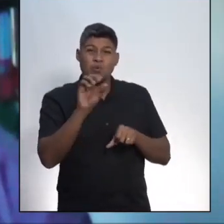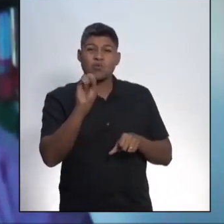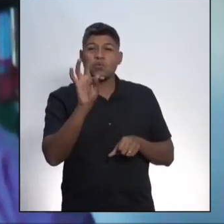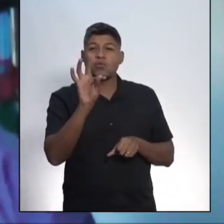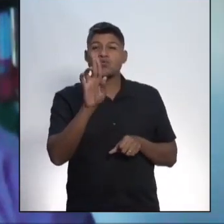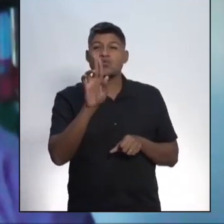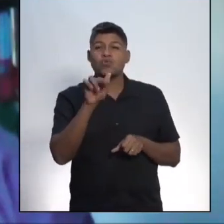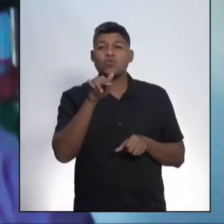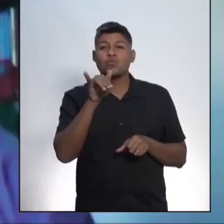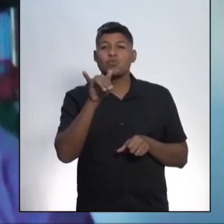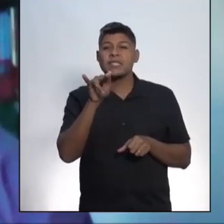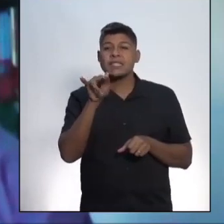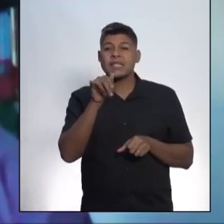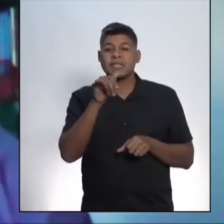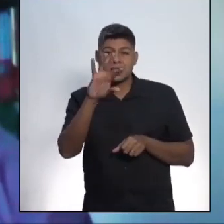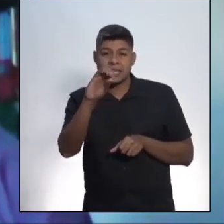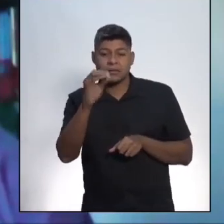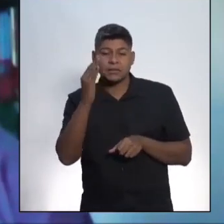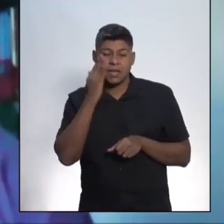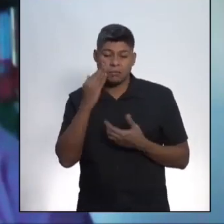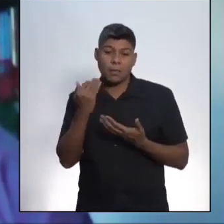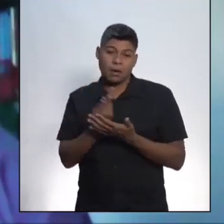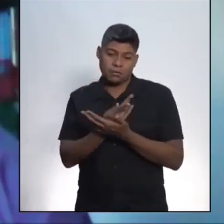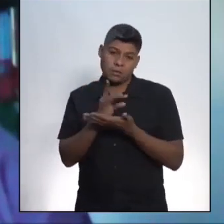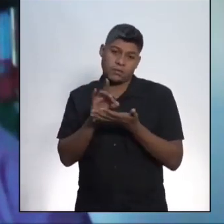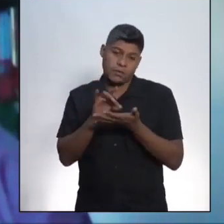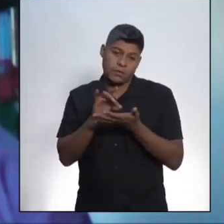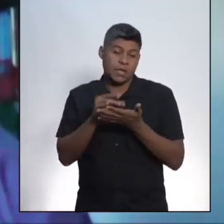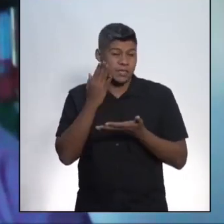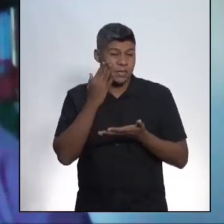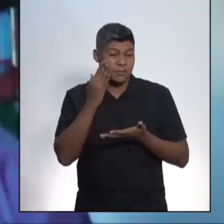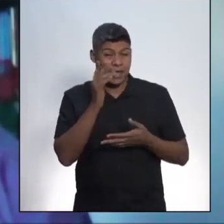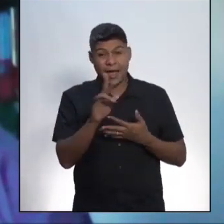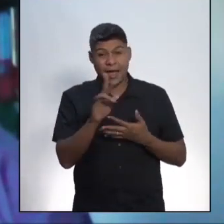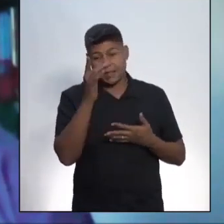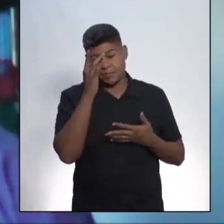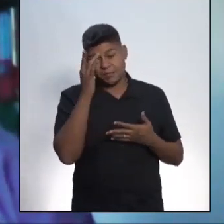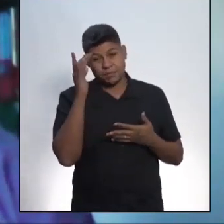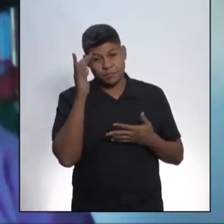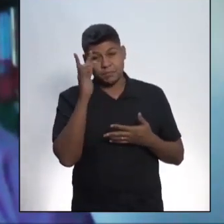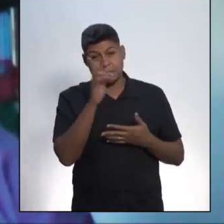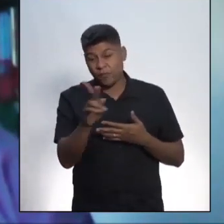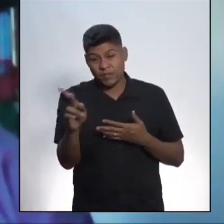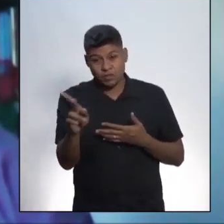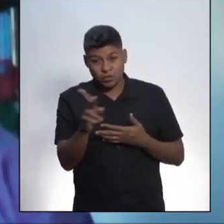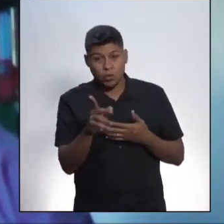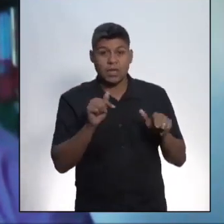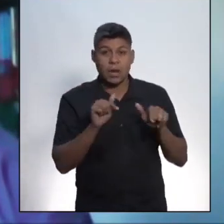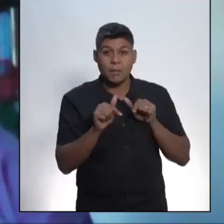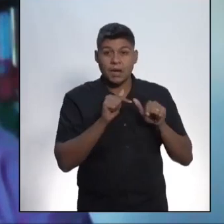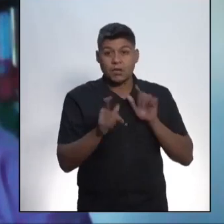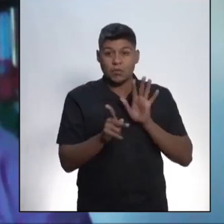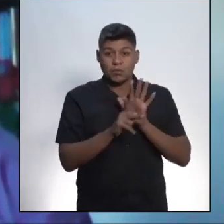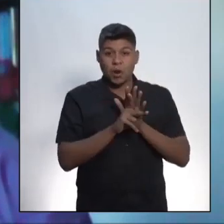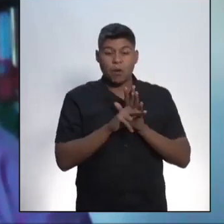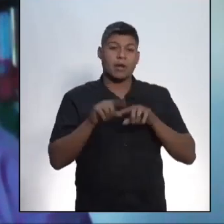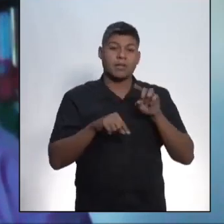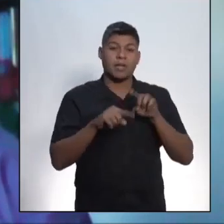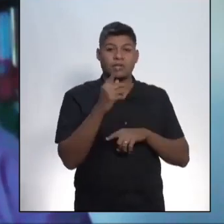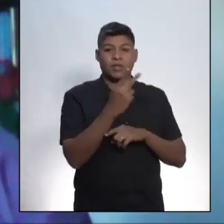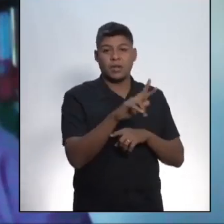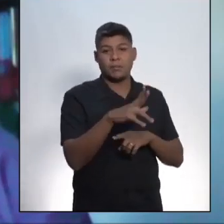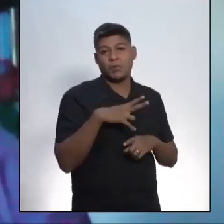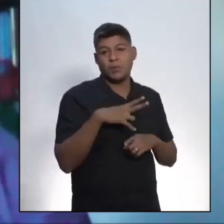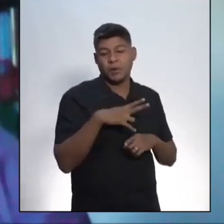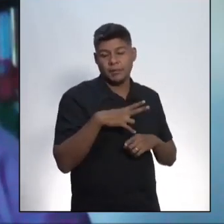termo, realmente é isso que acontece. Nesse momento, cada professor está trabalhando com seus recursos pessoais,